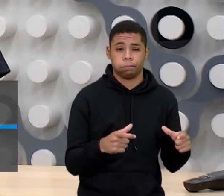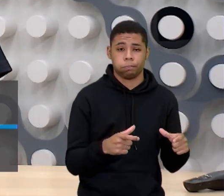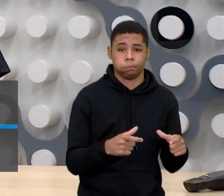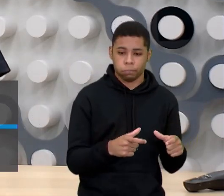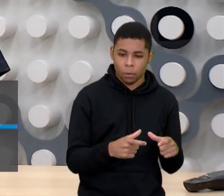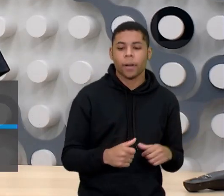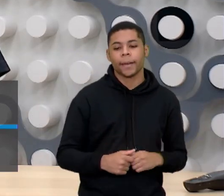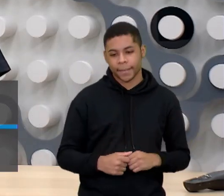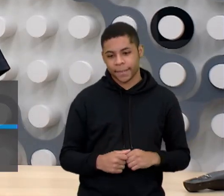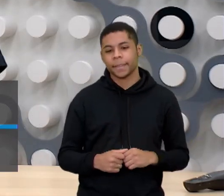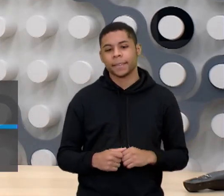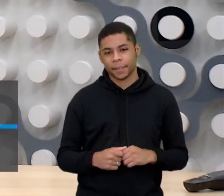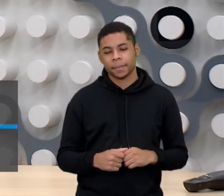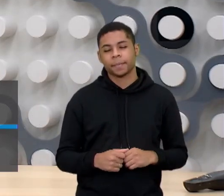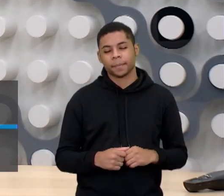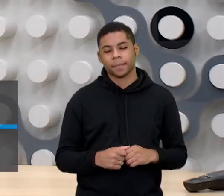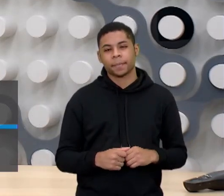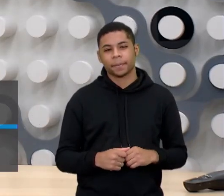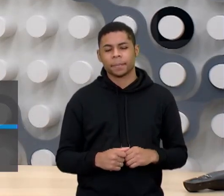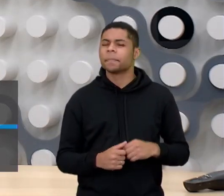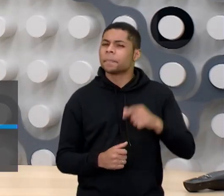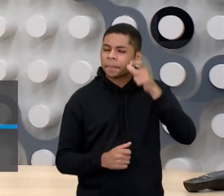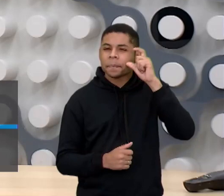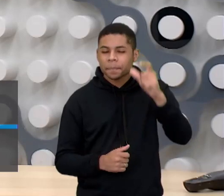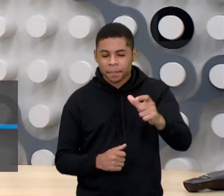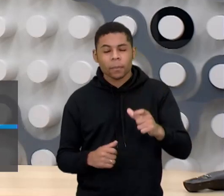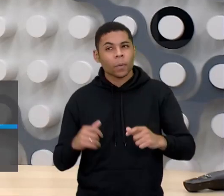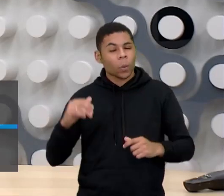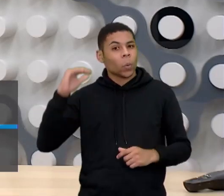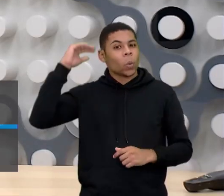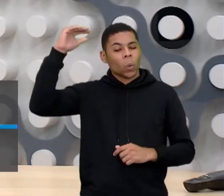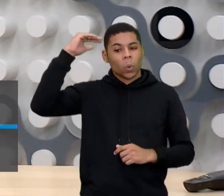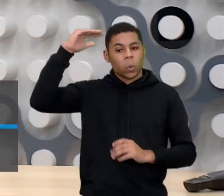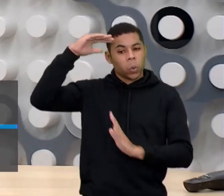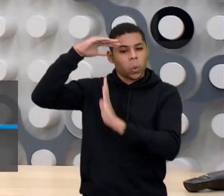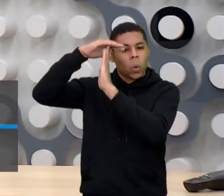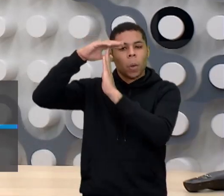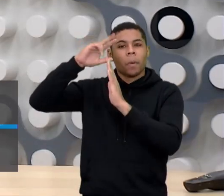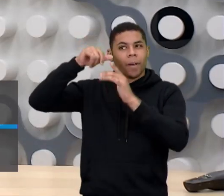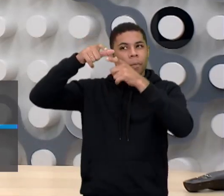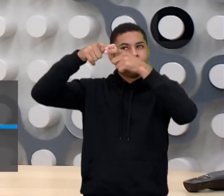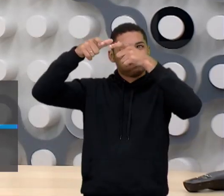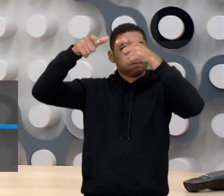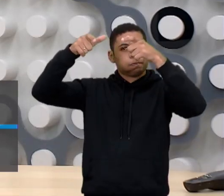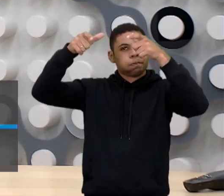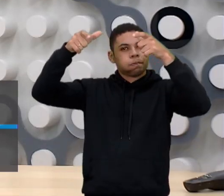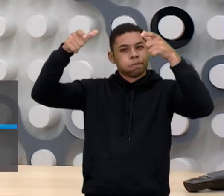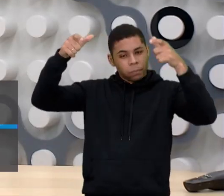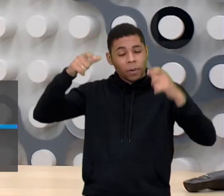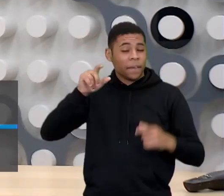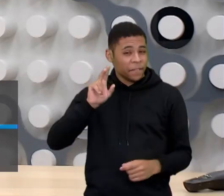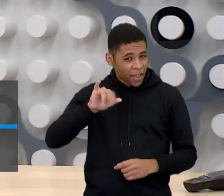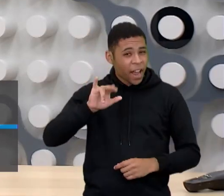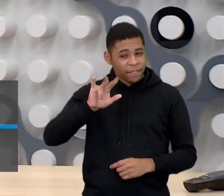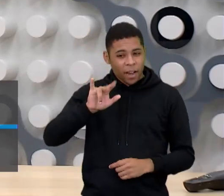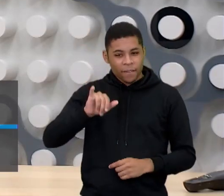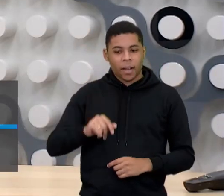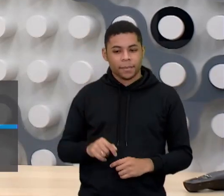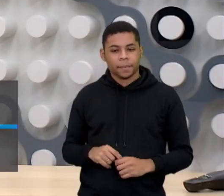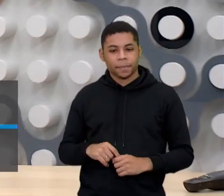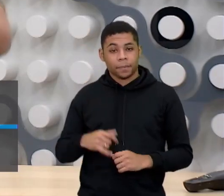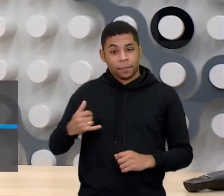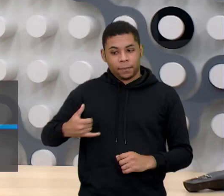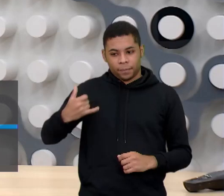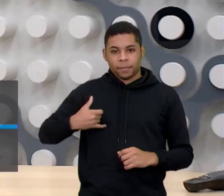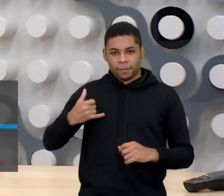vez mais, chegando aí ao topo. Interessante que o topo também vai, né, aumentando, né, verticalmente, né? Ou seja, as